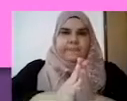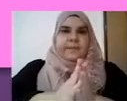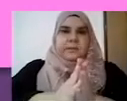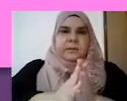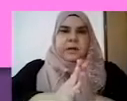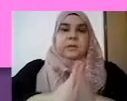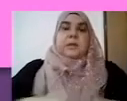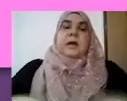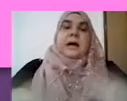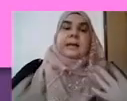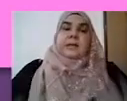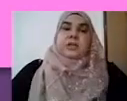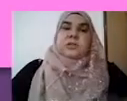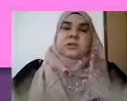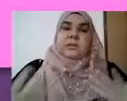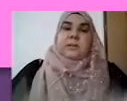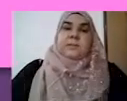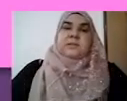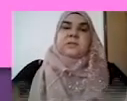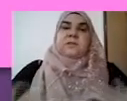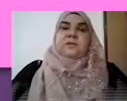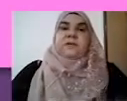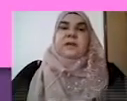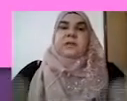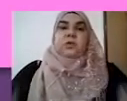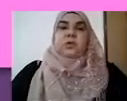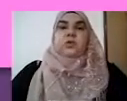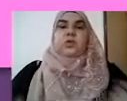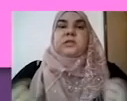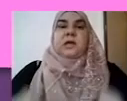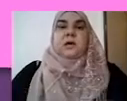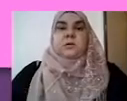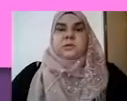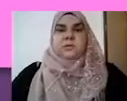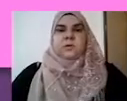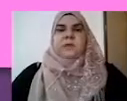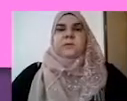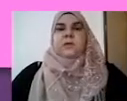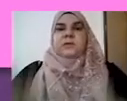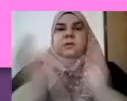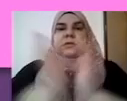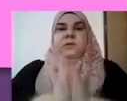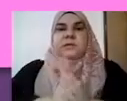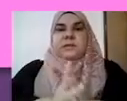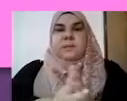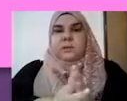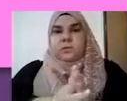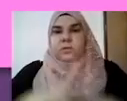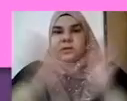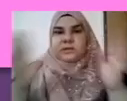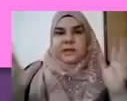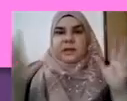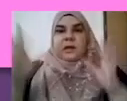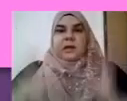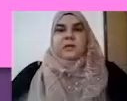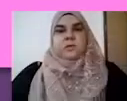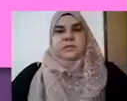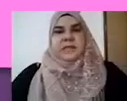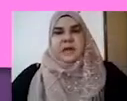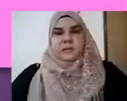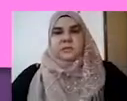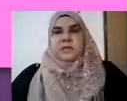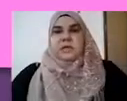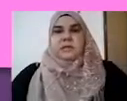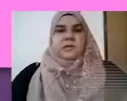encaixar, certo? Além disso, eu também preciso verificar se todos os ângulos são iguais, porque os ângulos são as aberturas, né, entre